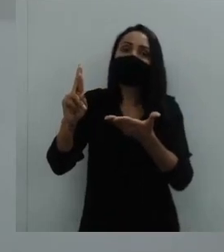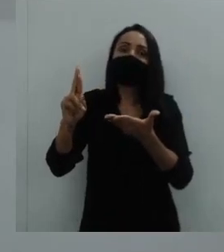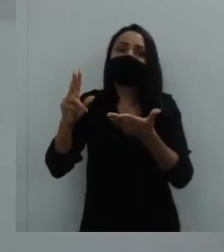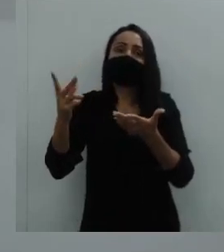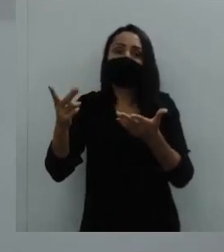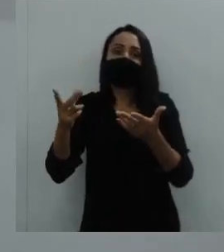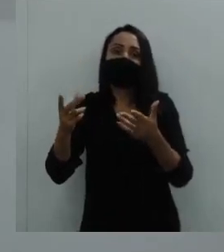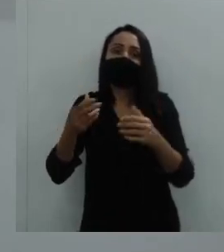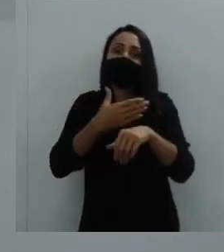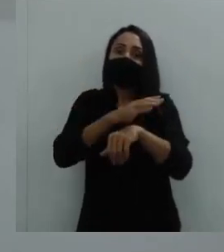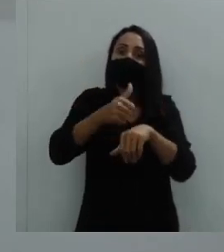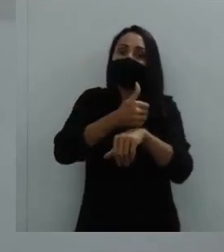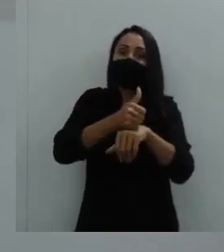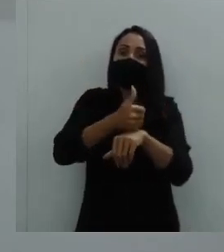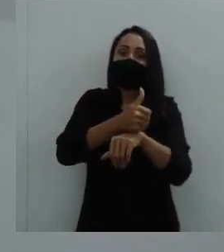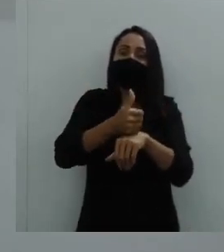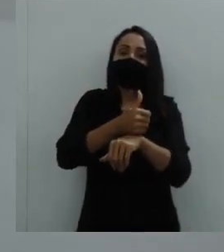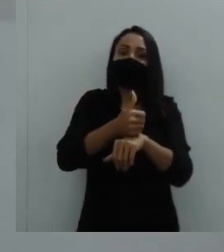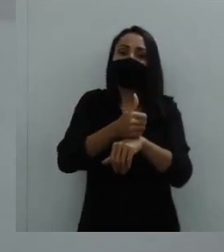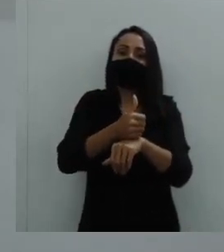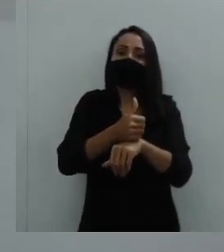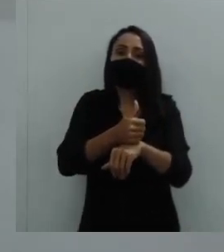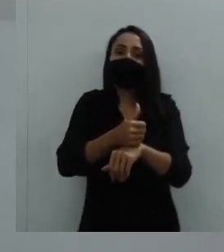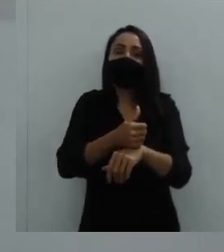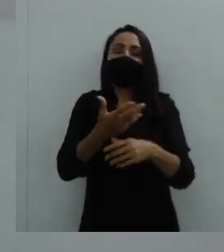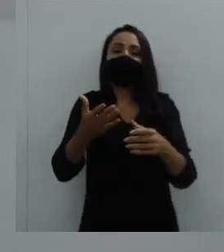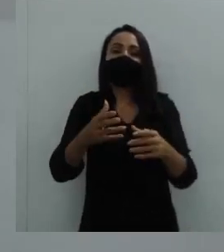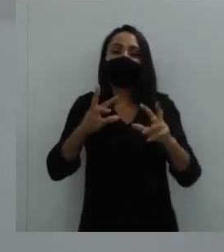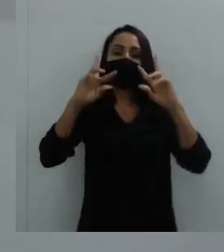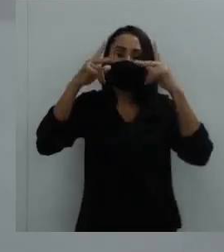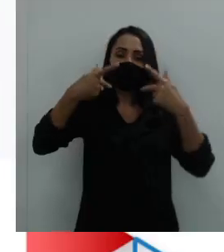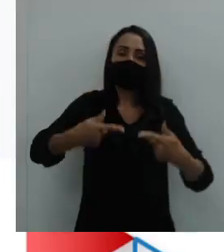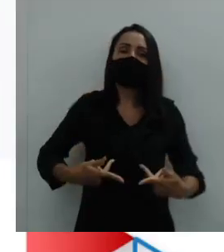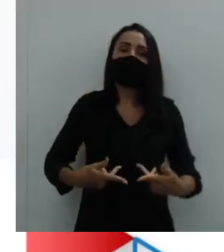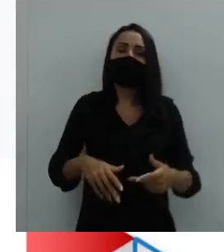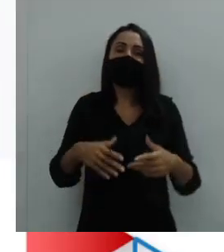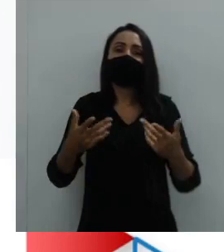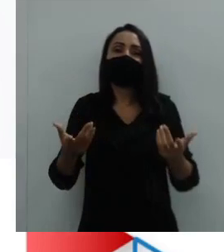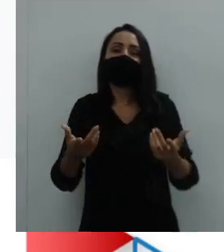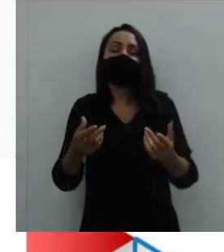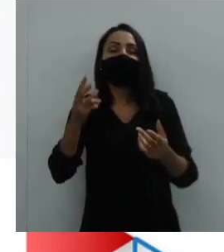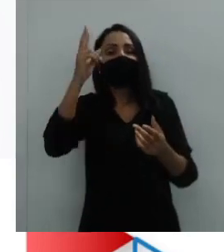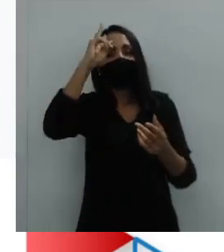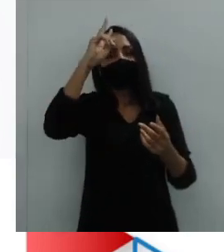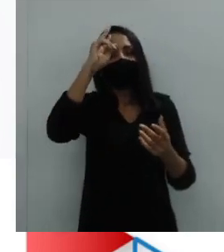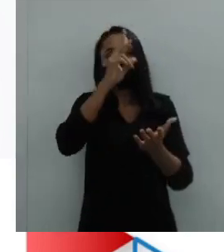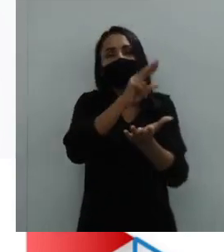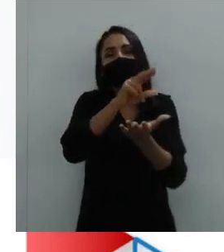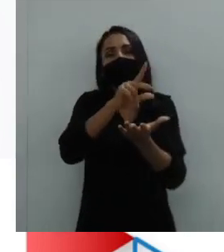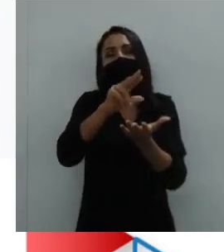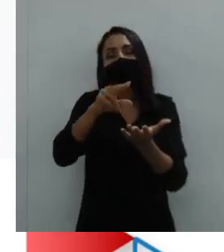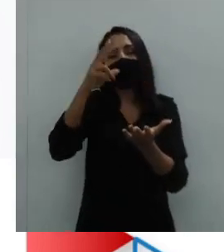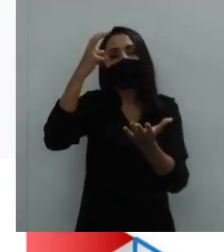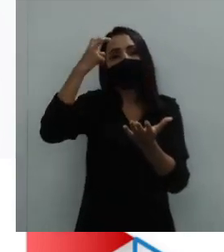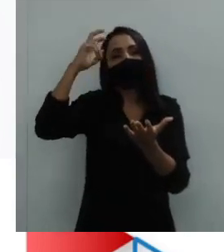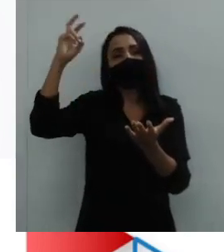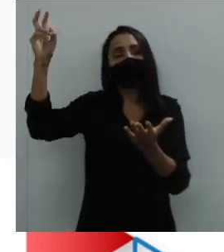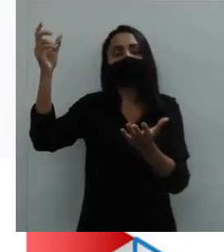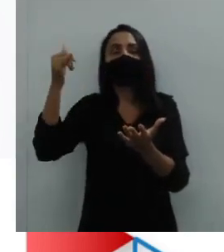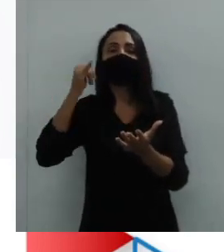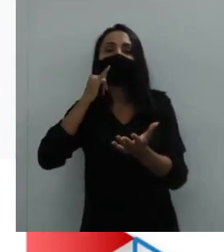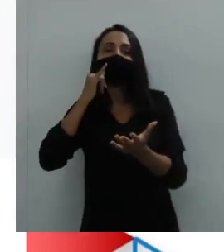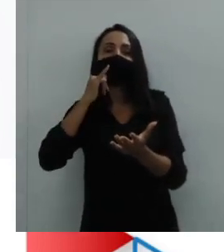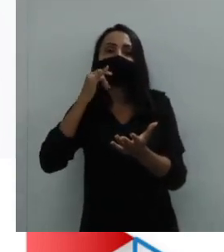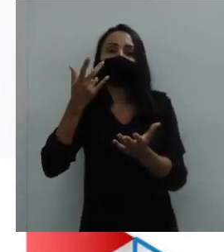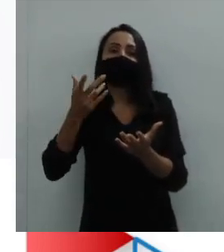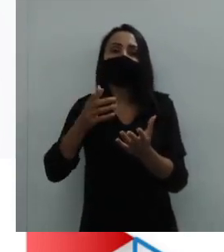virtudes, qualidades, defeitos humanos. A raposa também. Lembrar que em várias culturas, por exemplo, a raposa pode ser